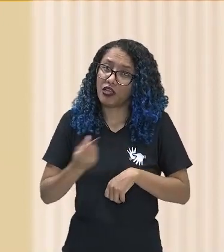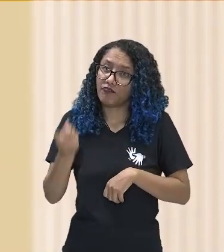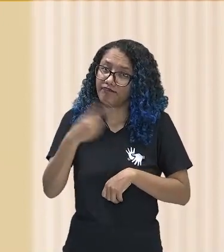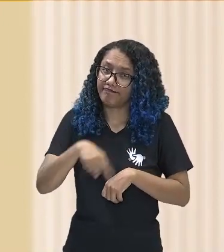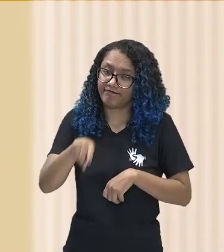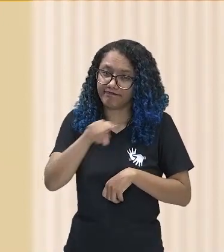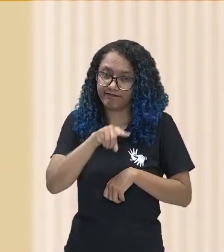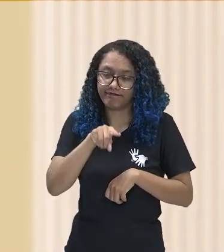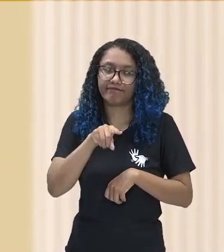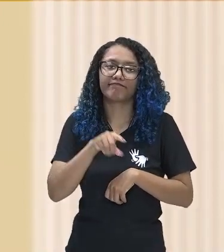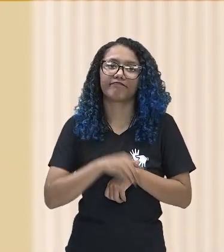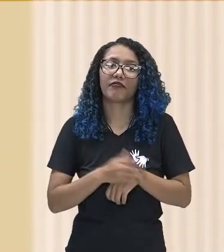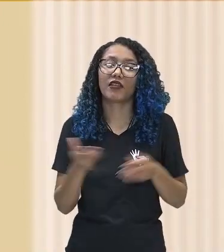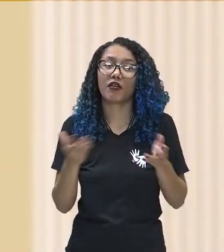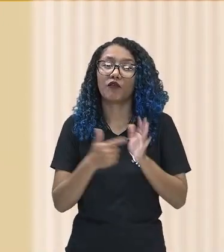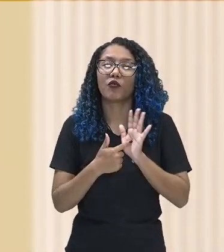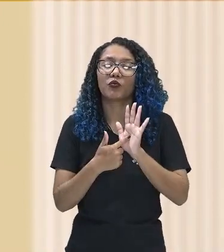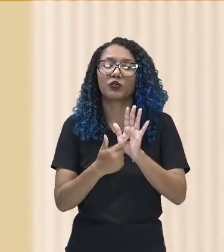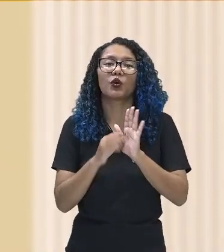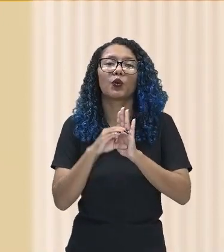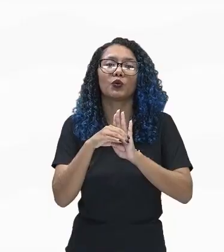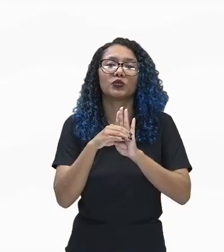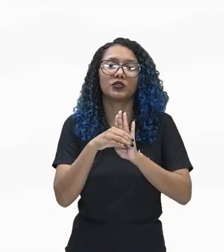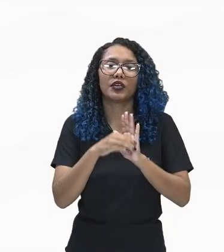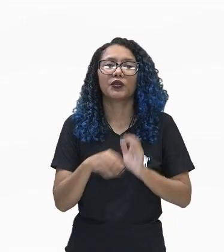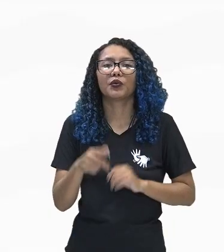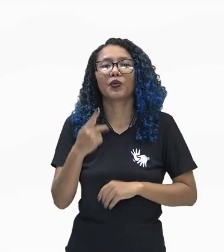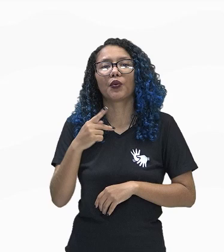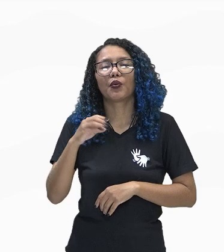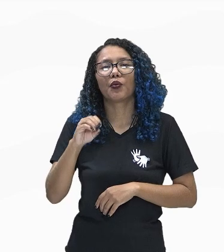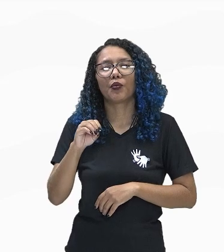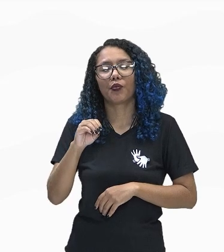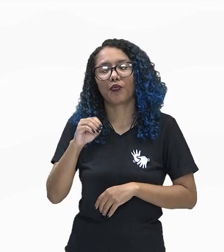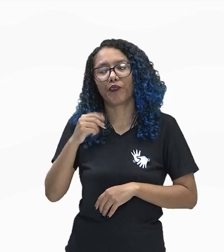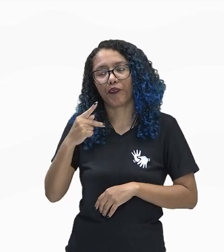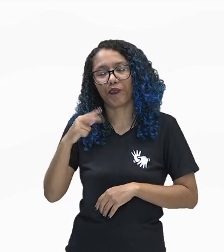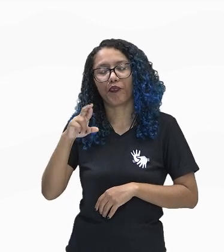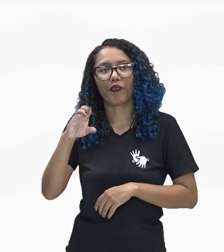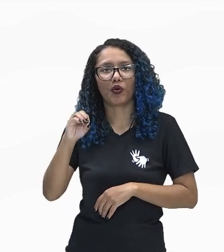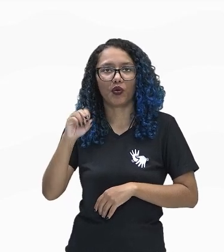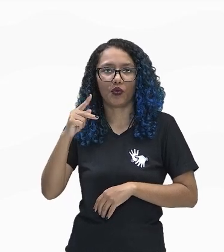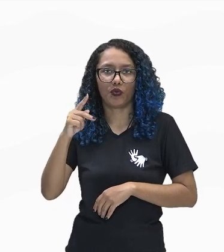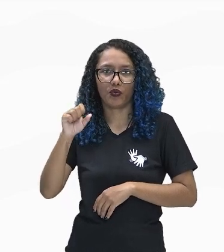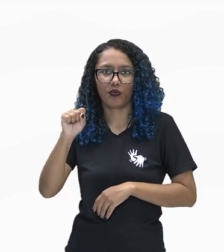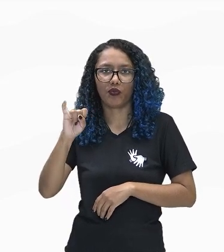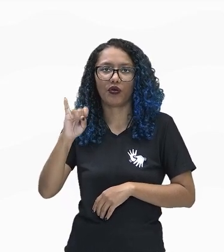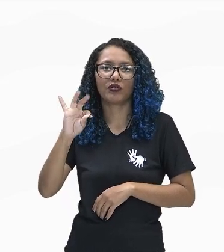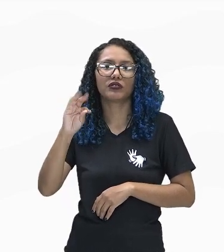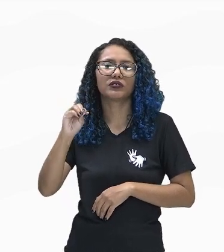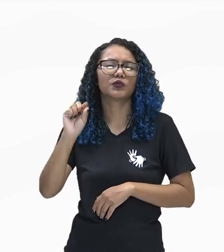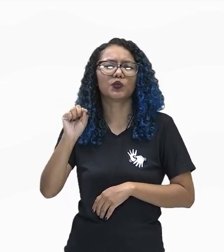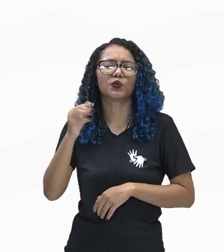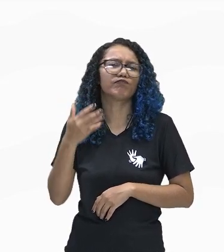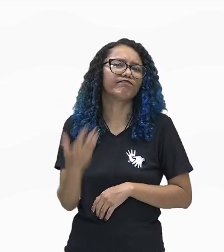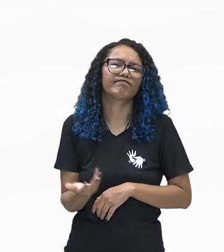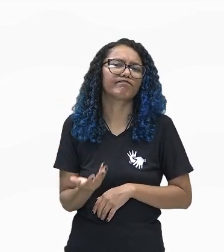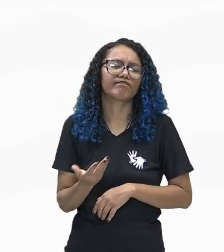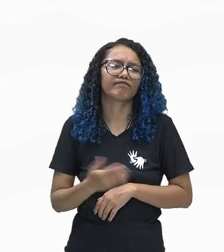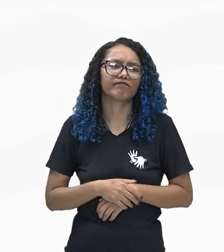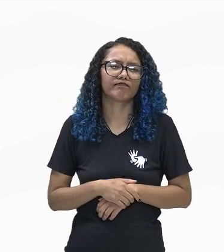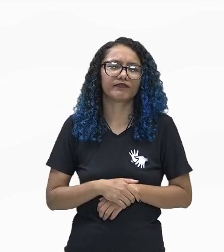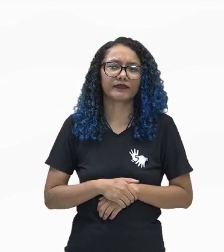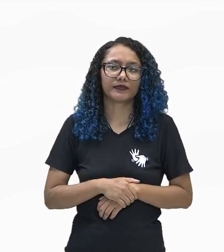Eu trouxe aqui um conceito, do que seria um propósito, olha só. Então, o que é, O